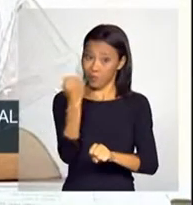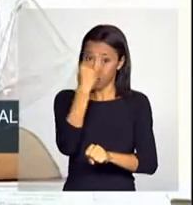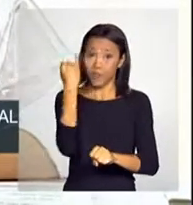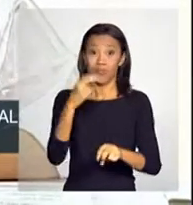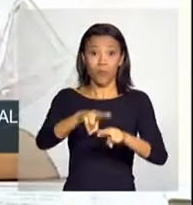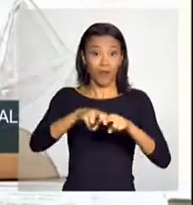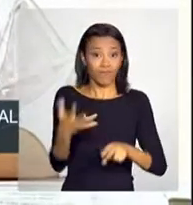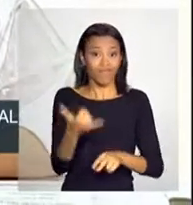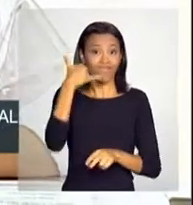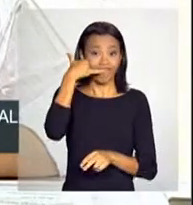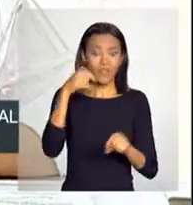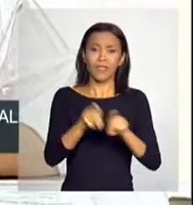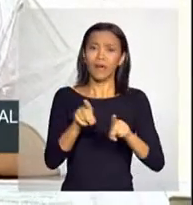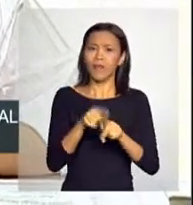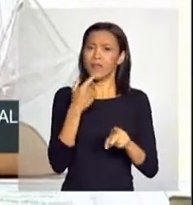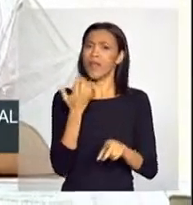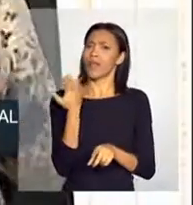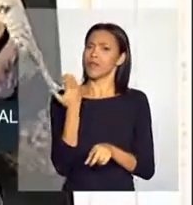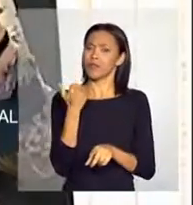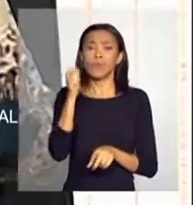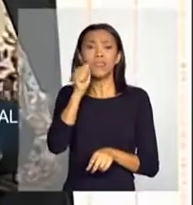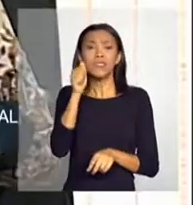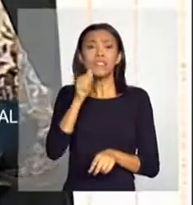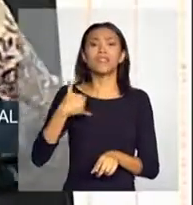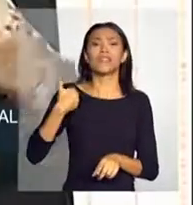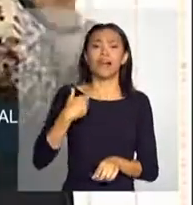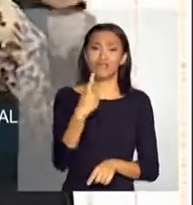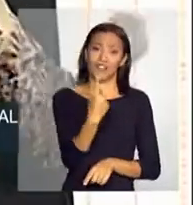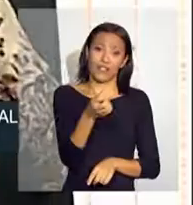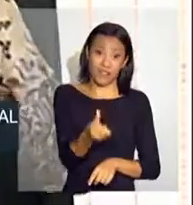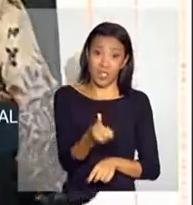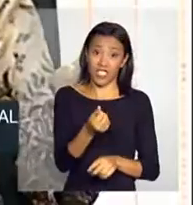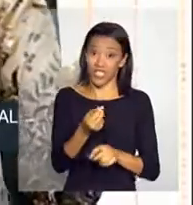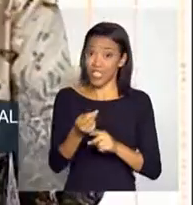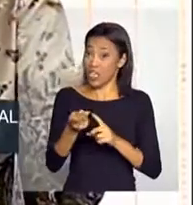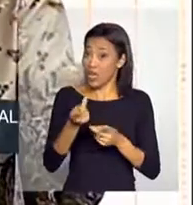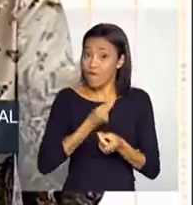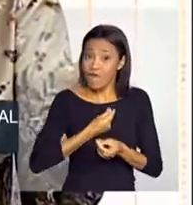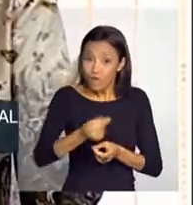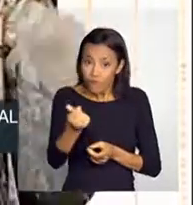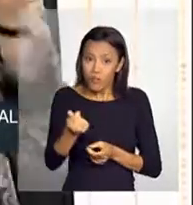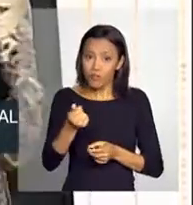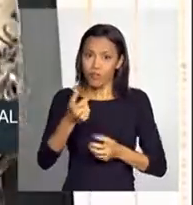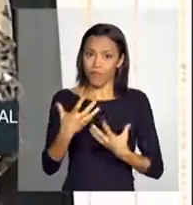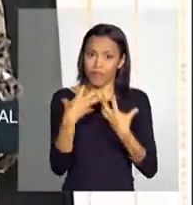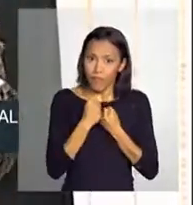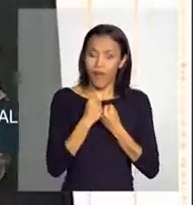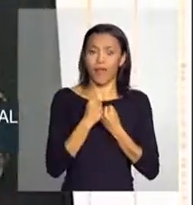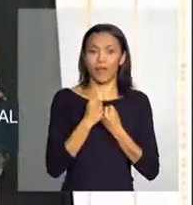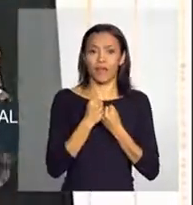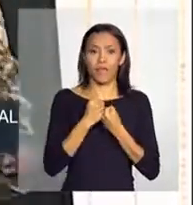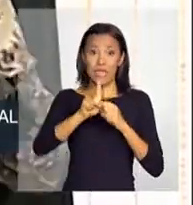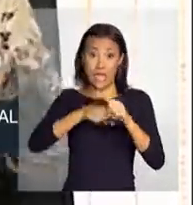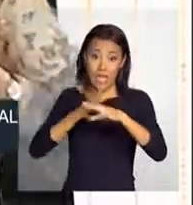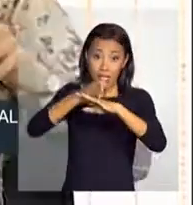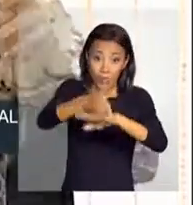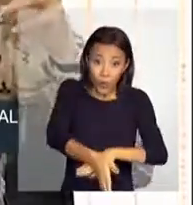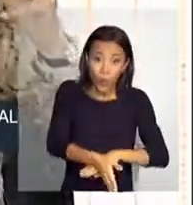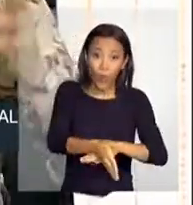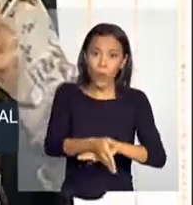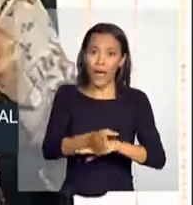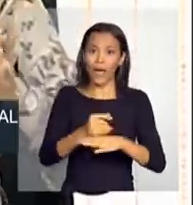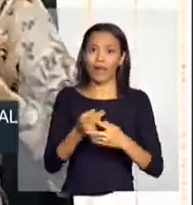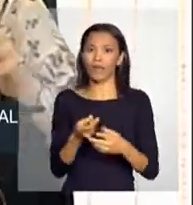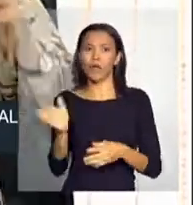nós tivemos recentemente também uma menina de 16 anos que fugiu do cativeiro entrou num concerto dela foi